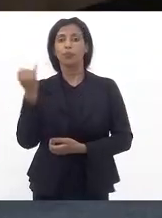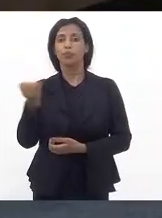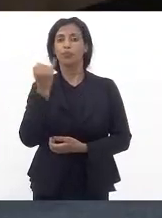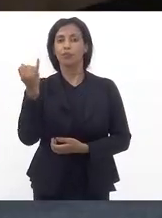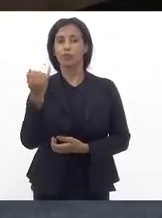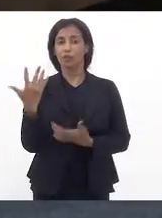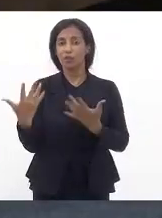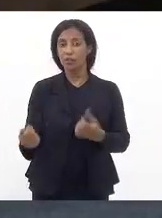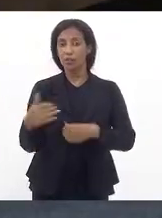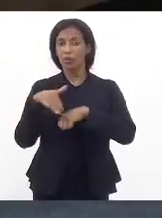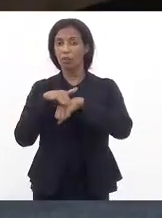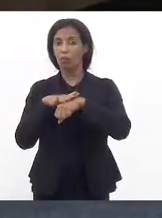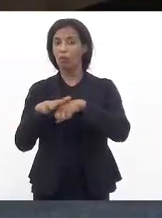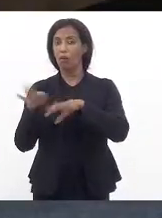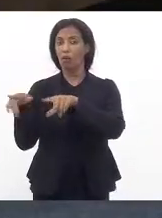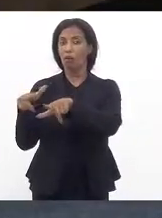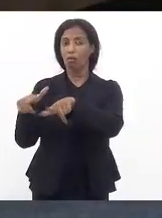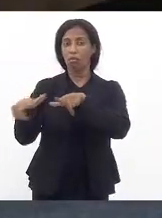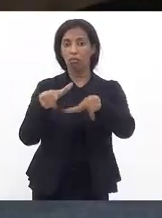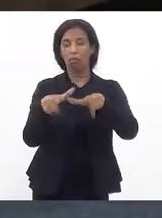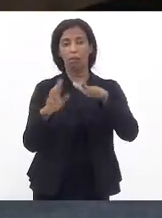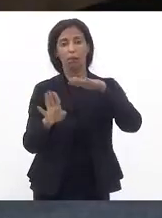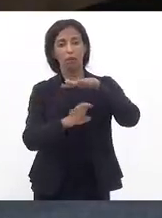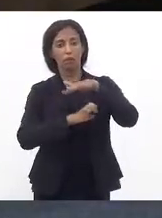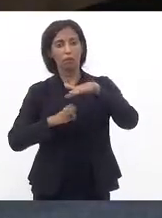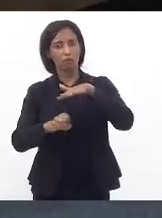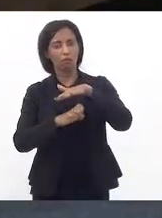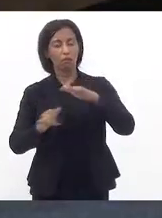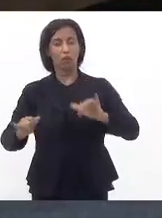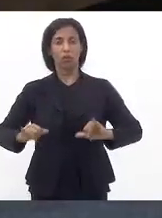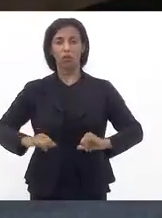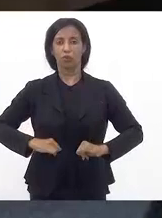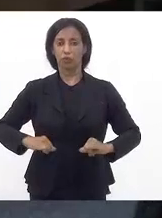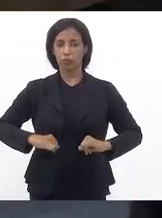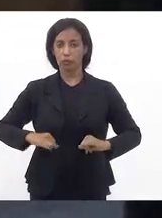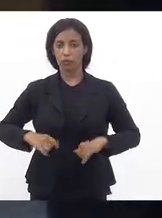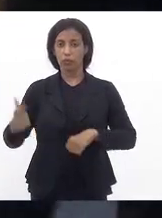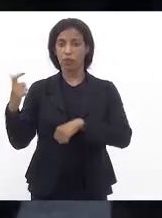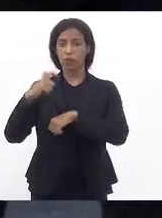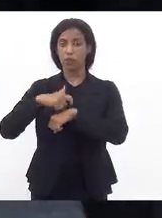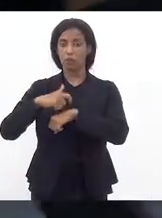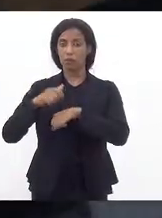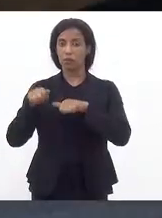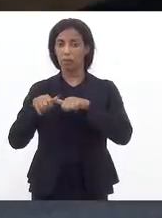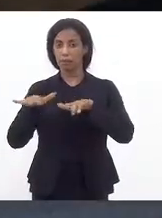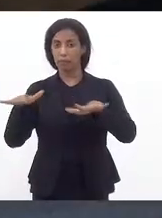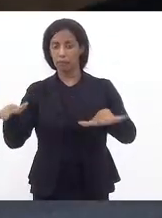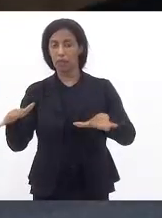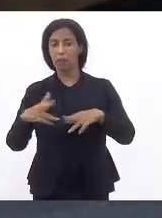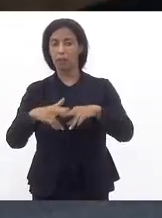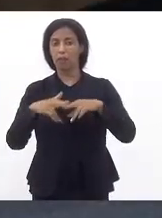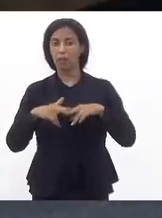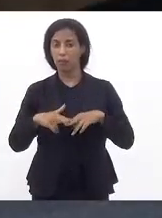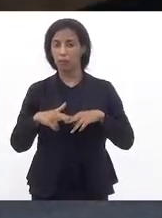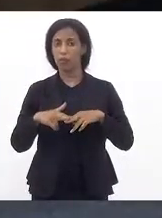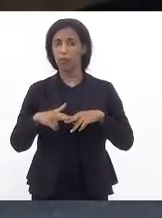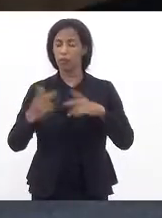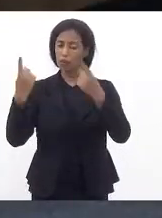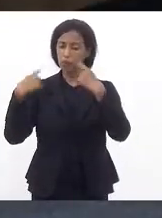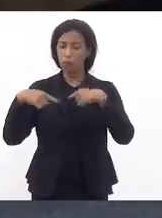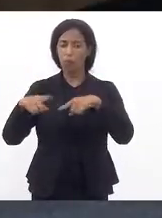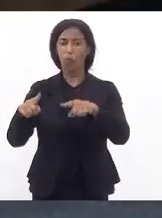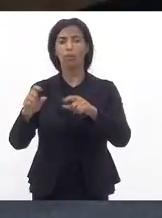estamos falando de trabalhadores e empresários que estão sofrendo por esse momento da pandemia e por isso nós somos